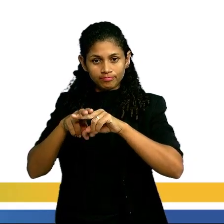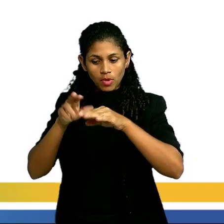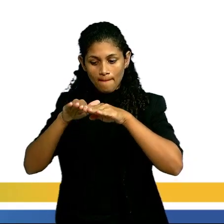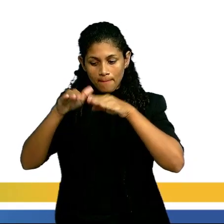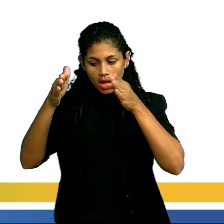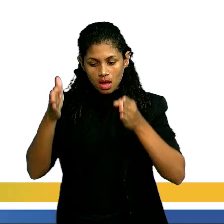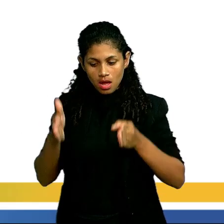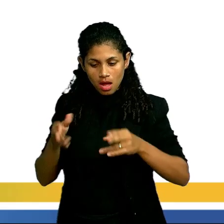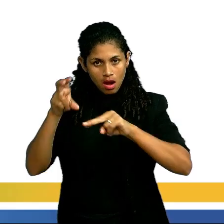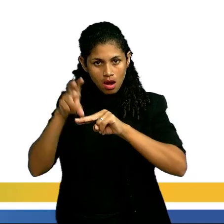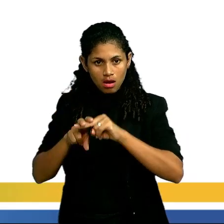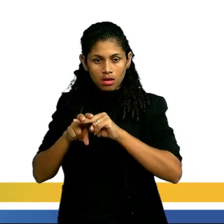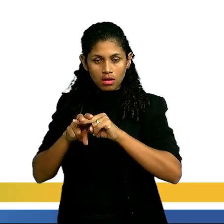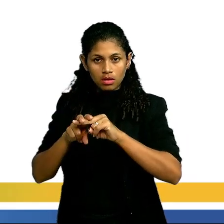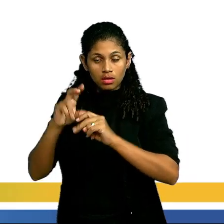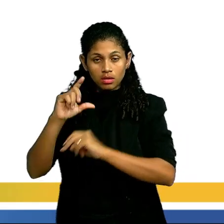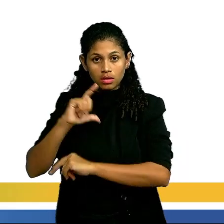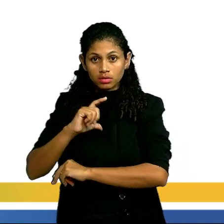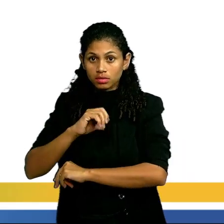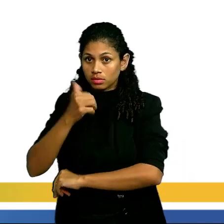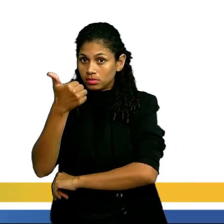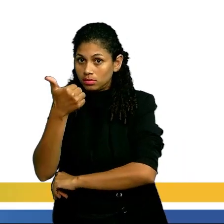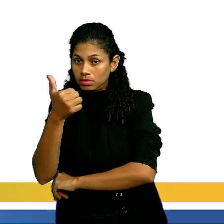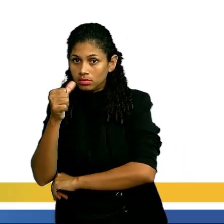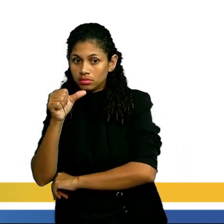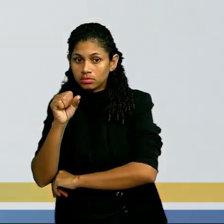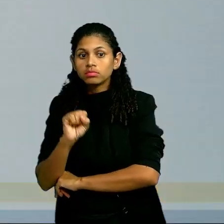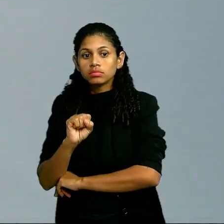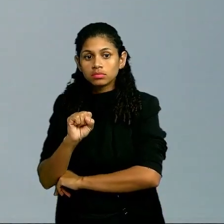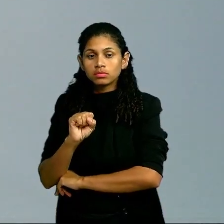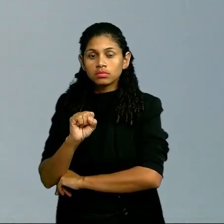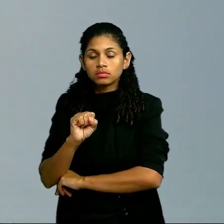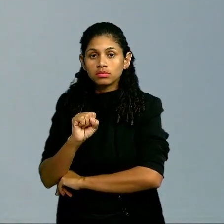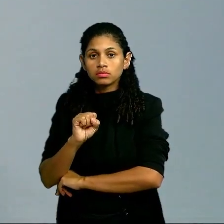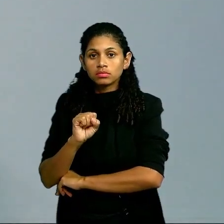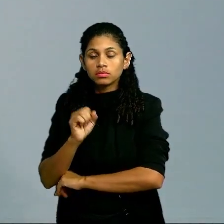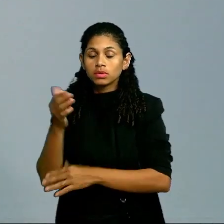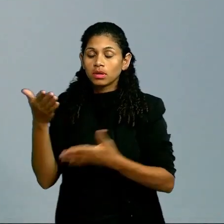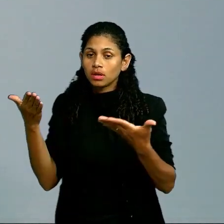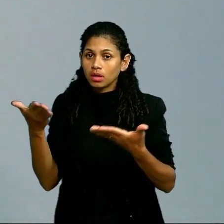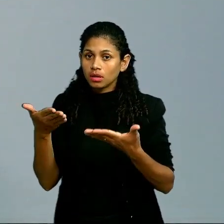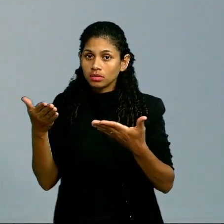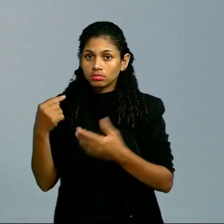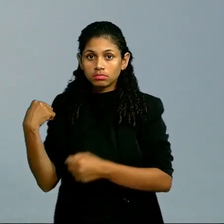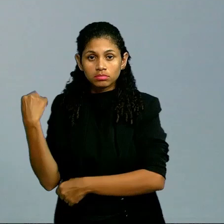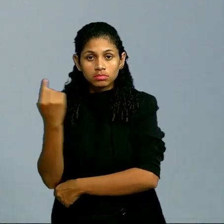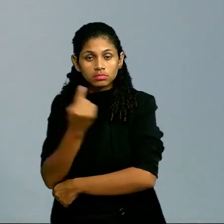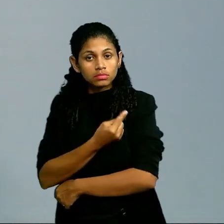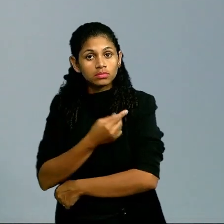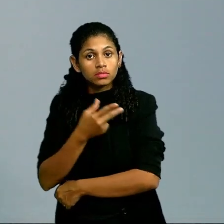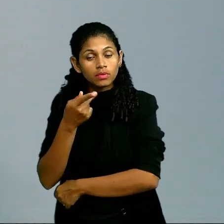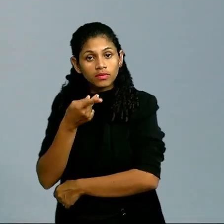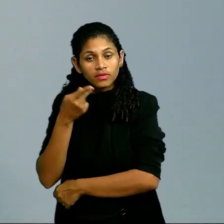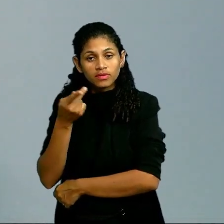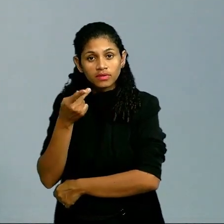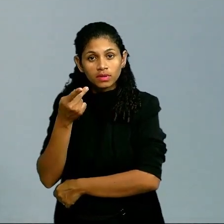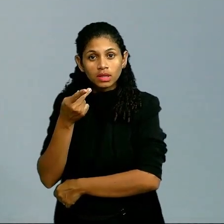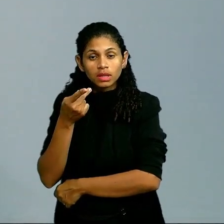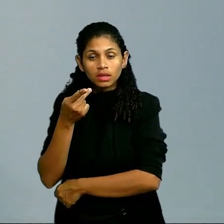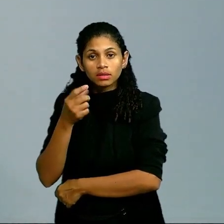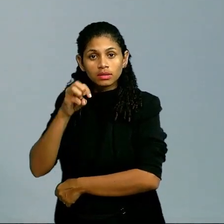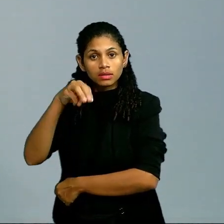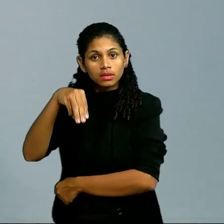10 centímetros, certo? Então, quando ele fala, agora a gente vai falar da parte de madeira.